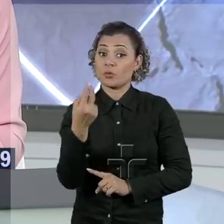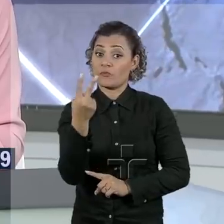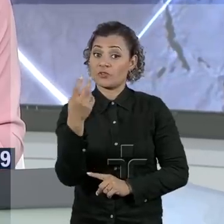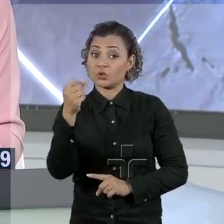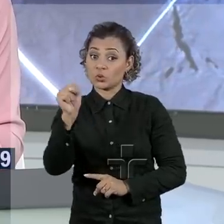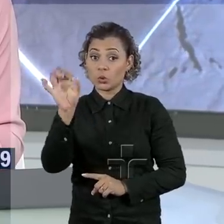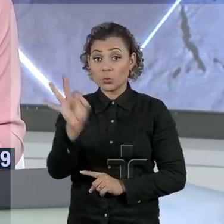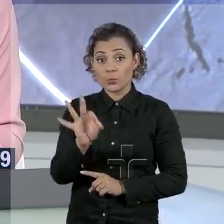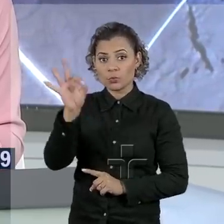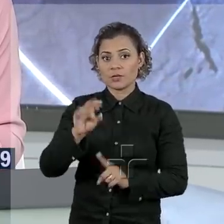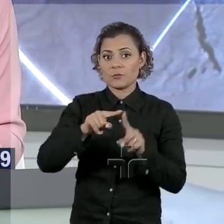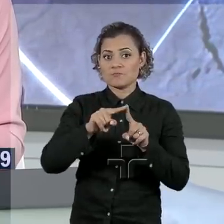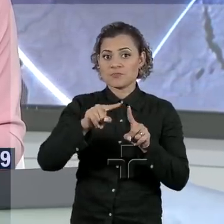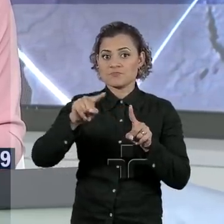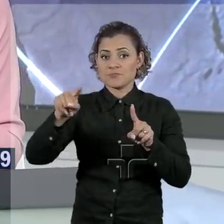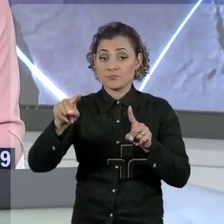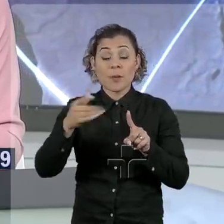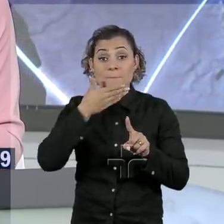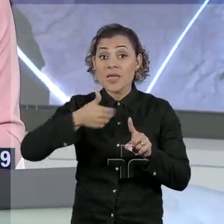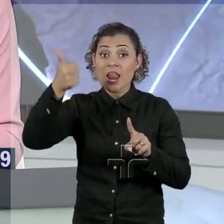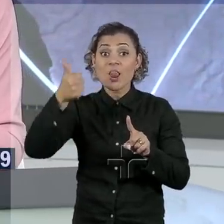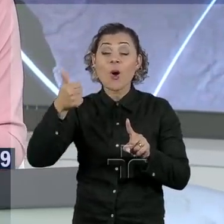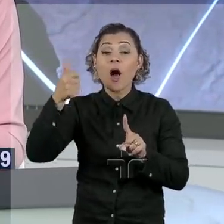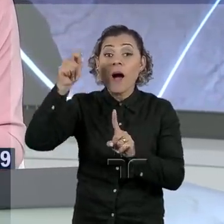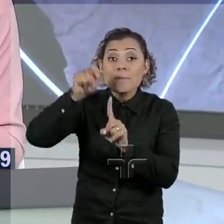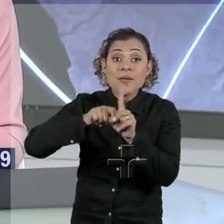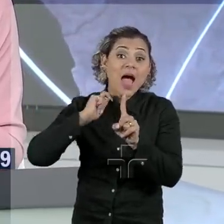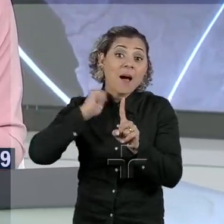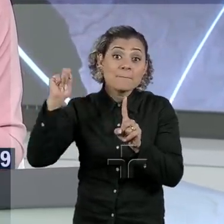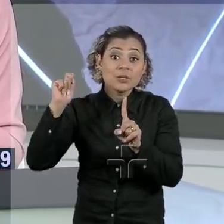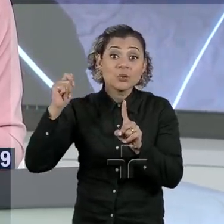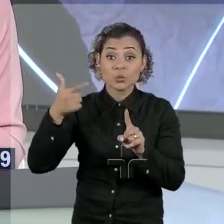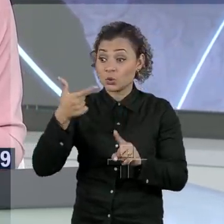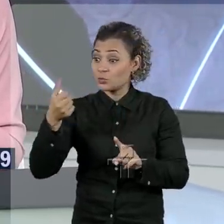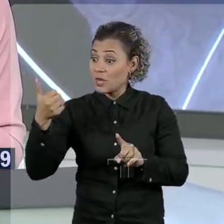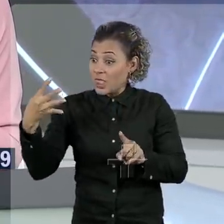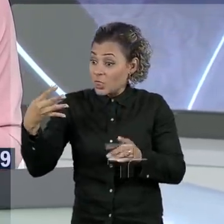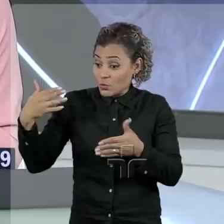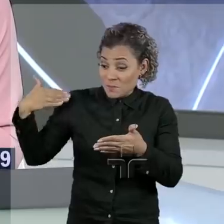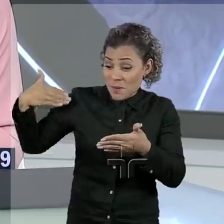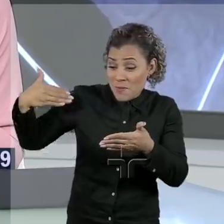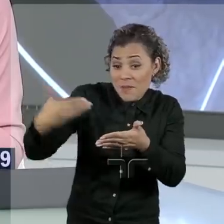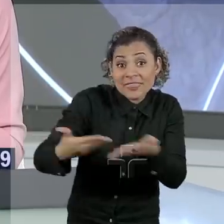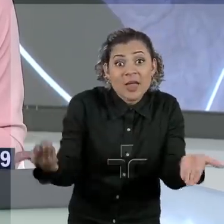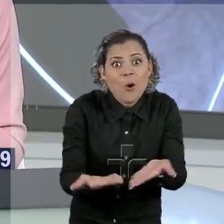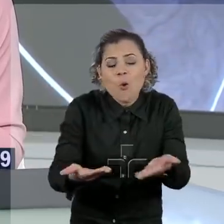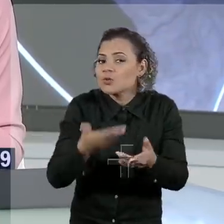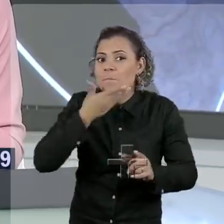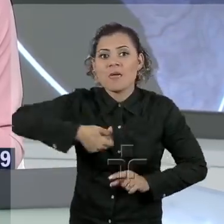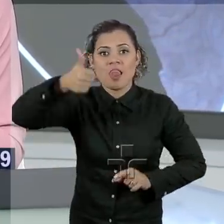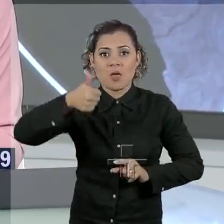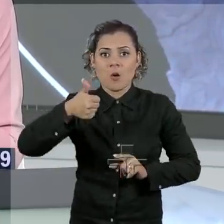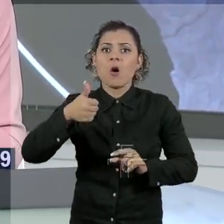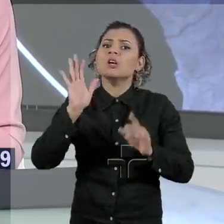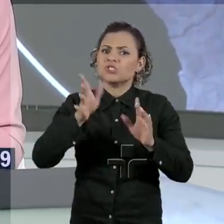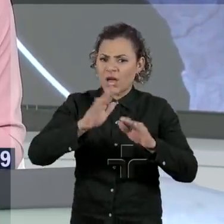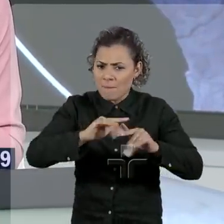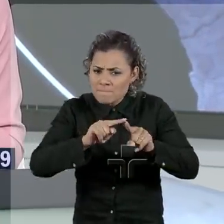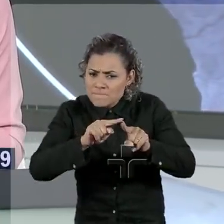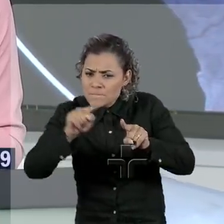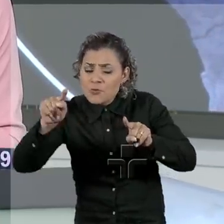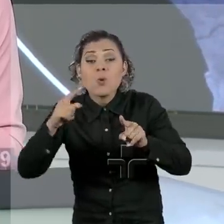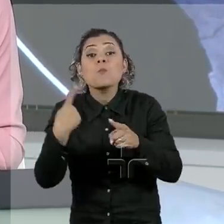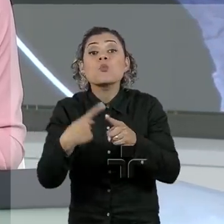inflação. Foi o melhor resultado para o mês de abril desde 2014. Segundo a Receita Federal, o avanço se deu por conta